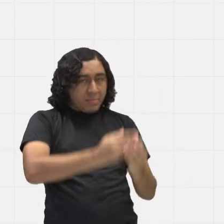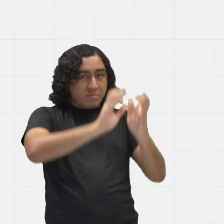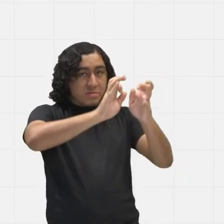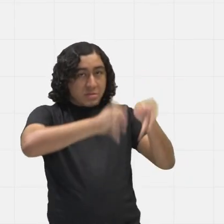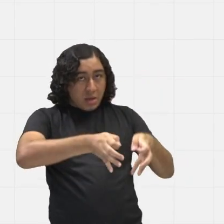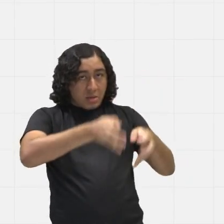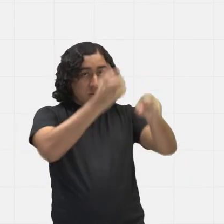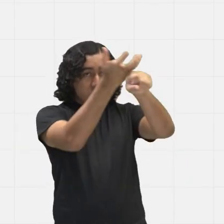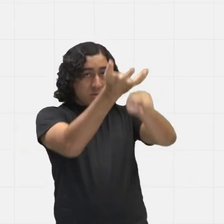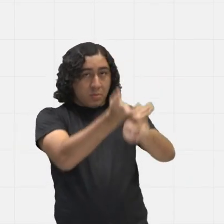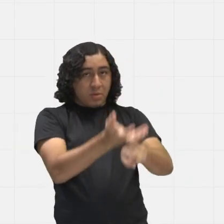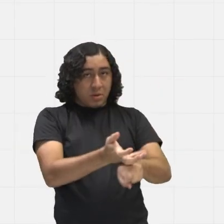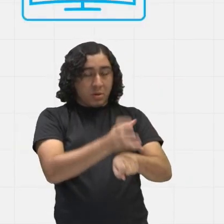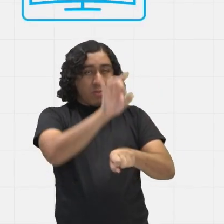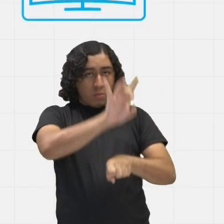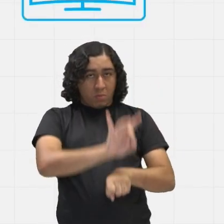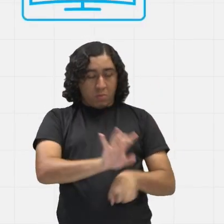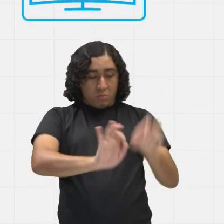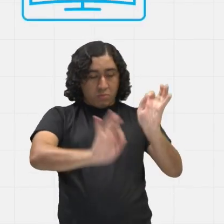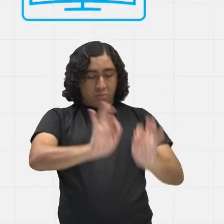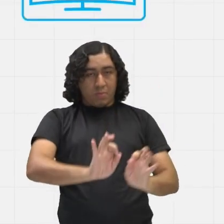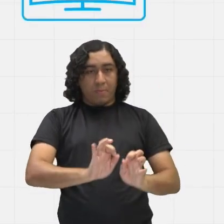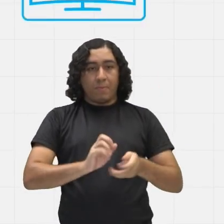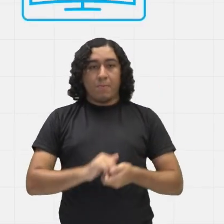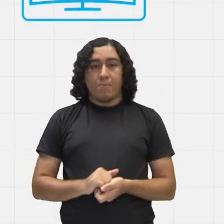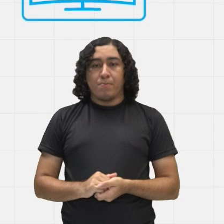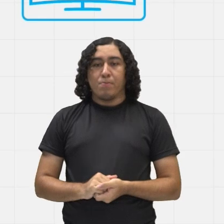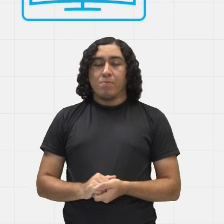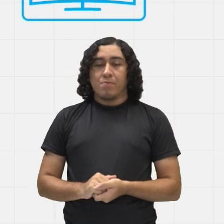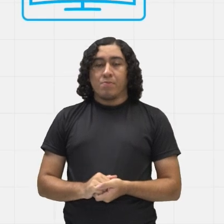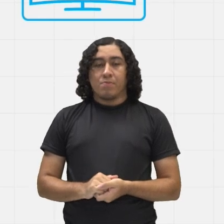de estudo, beleza?